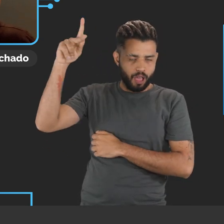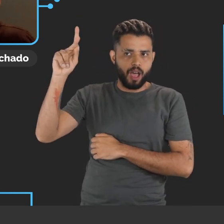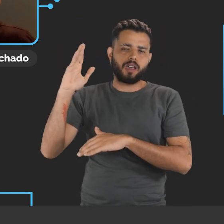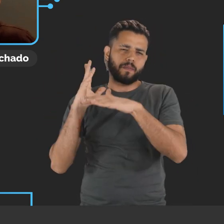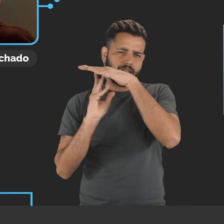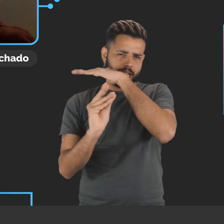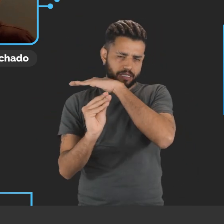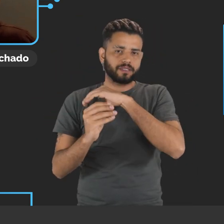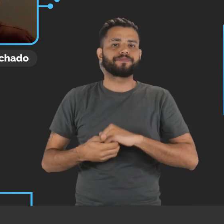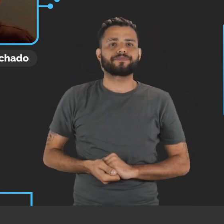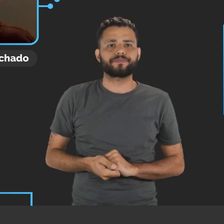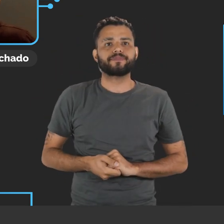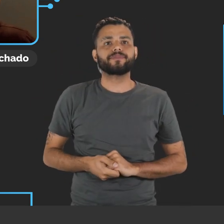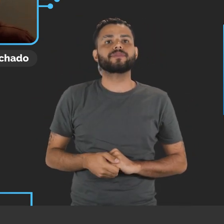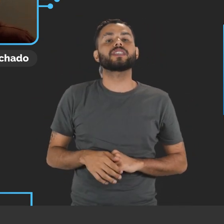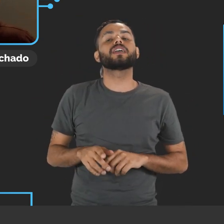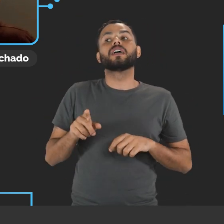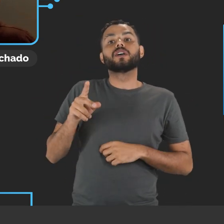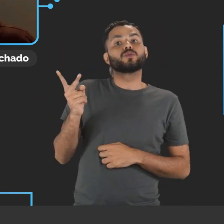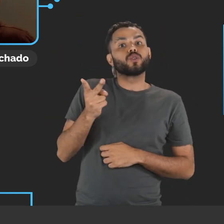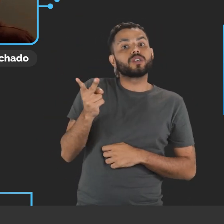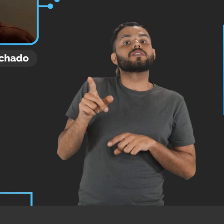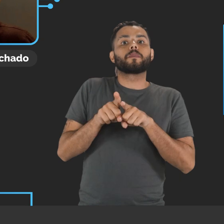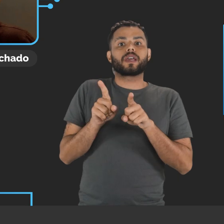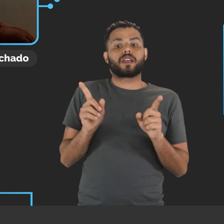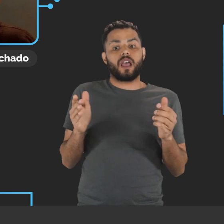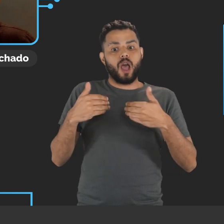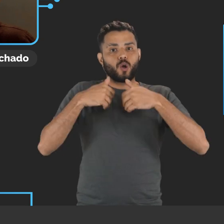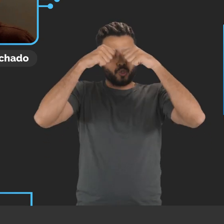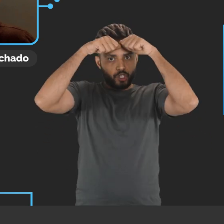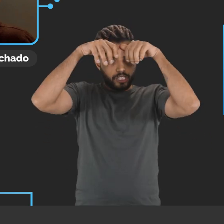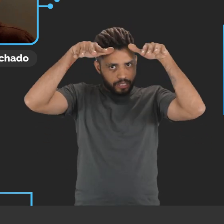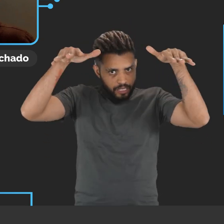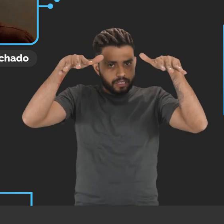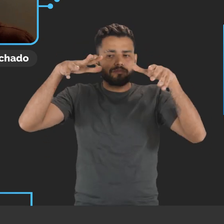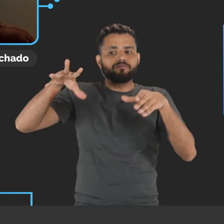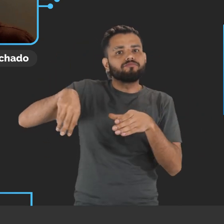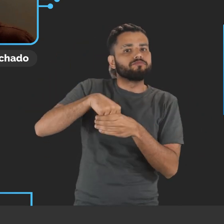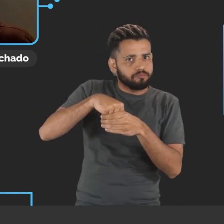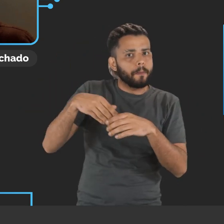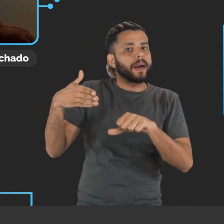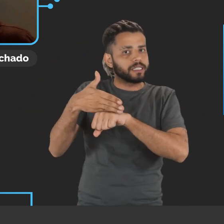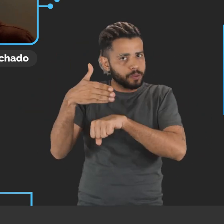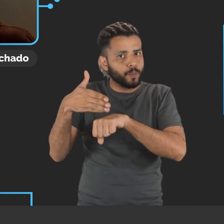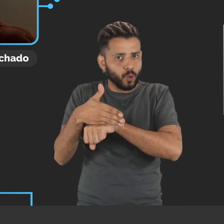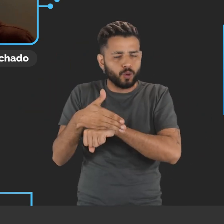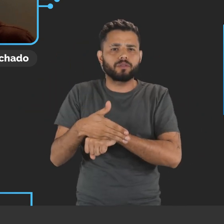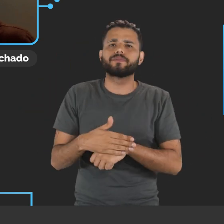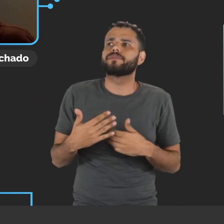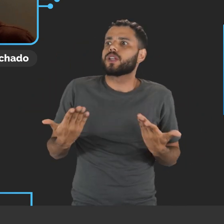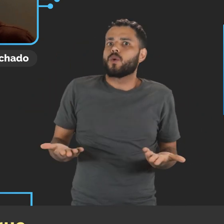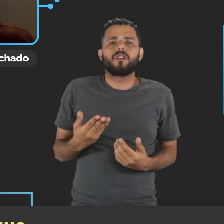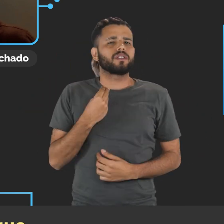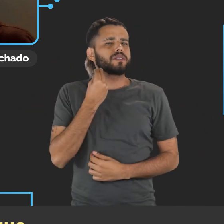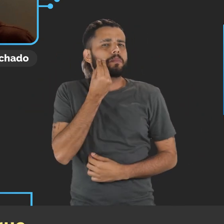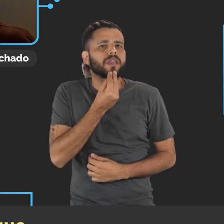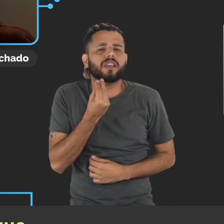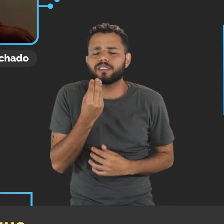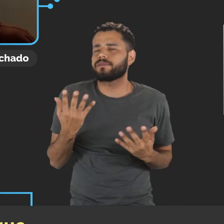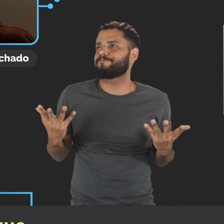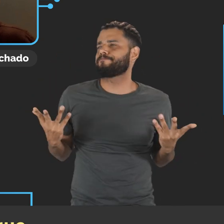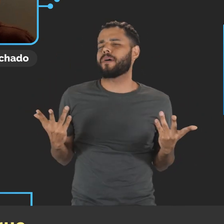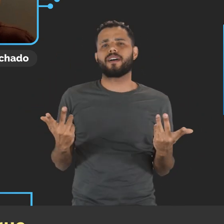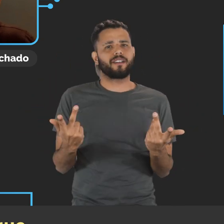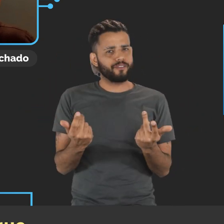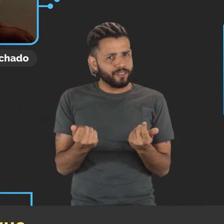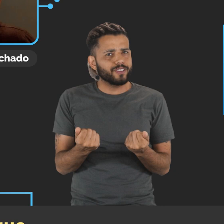inclusive, predominância aí de transtorno do espectro autista nesse grupo, e foi uma